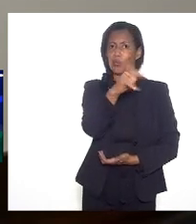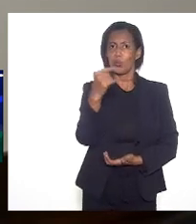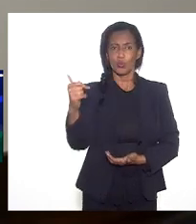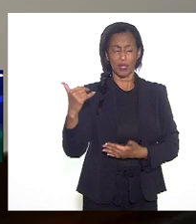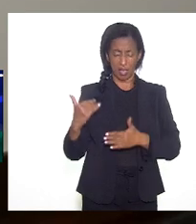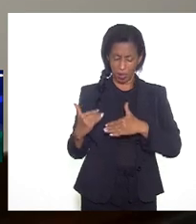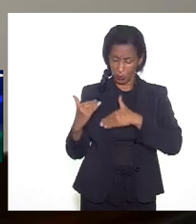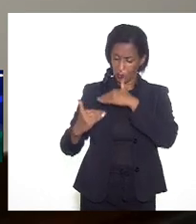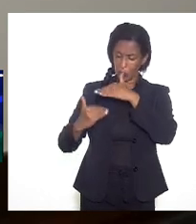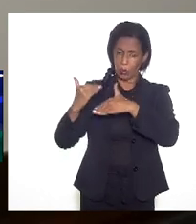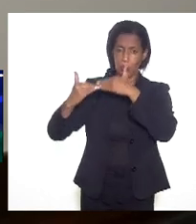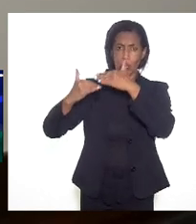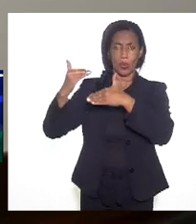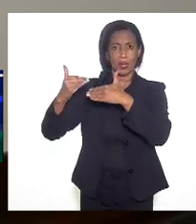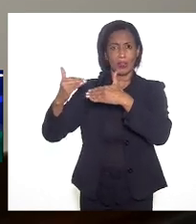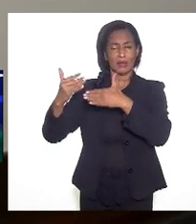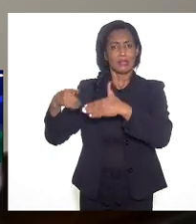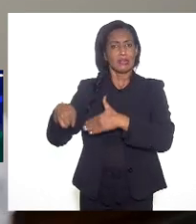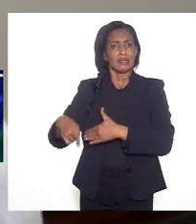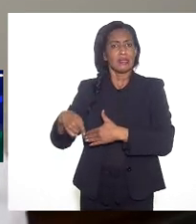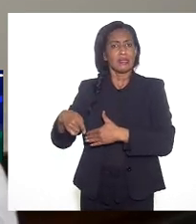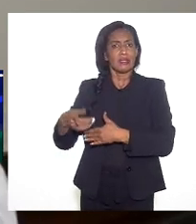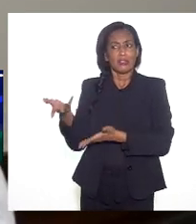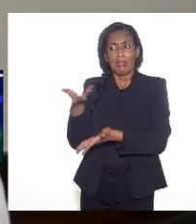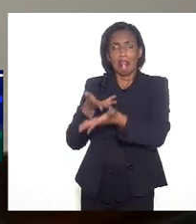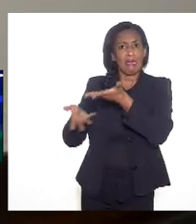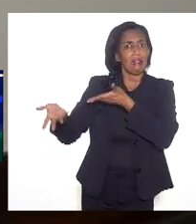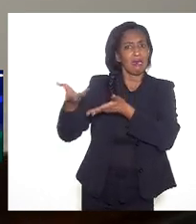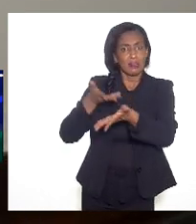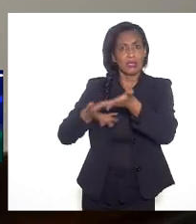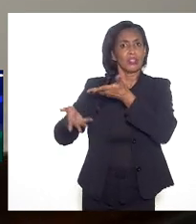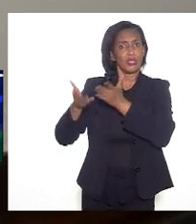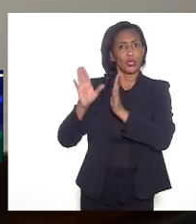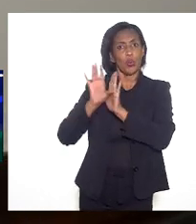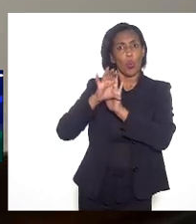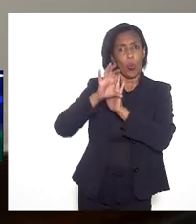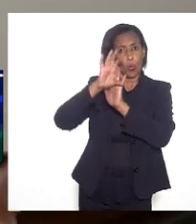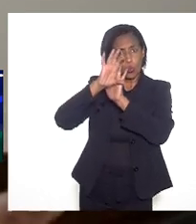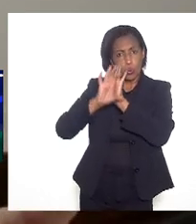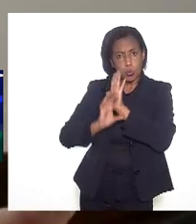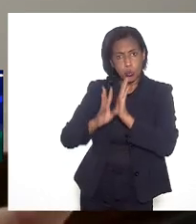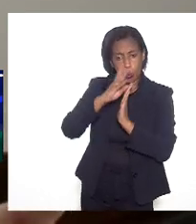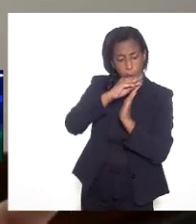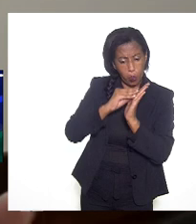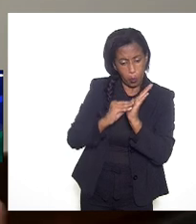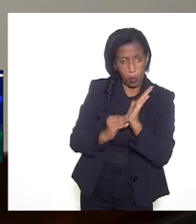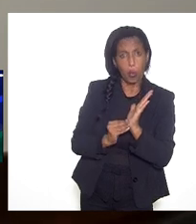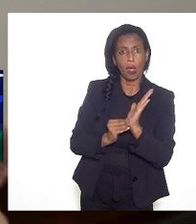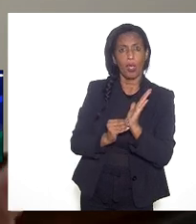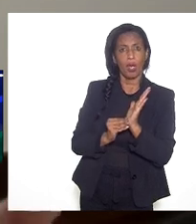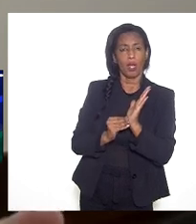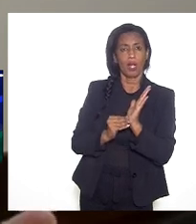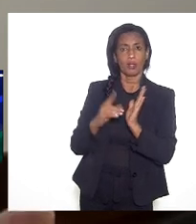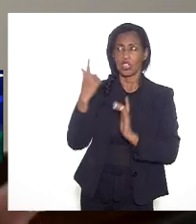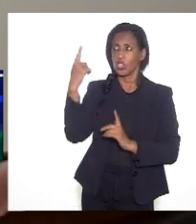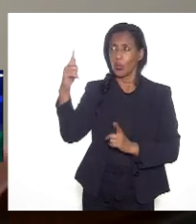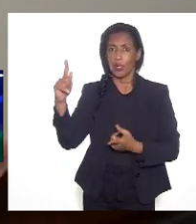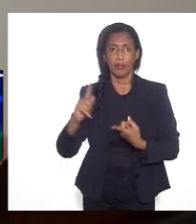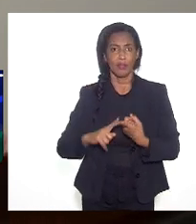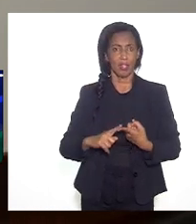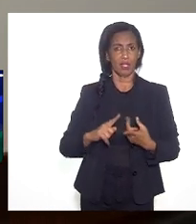ao longo do ensino médio, de interagir com conteúdos da história, da